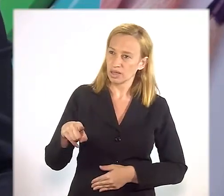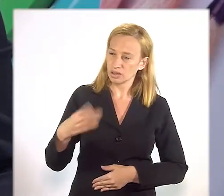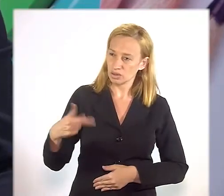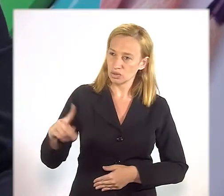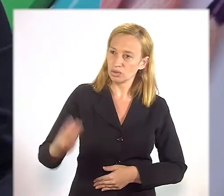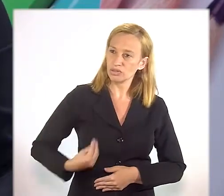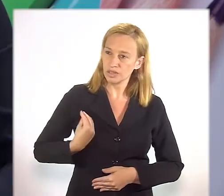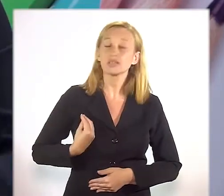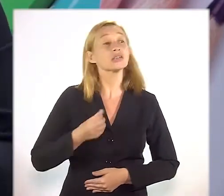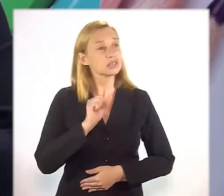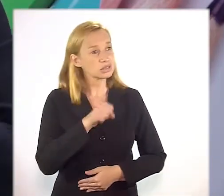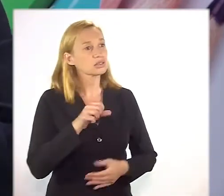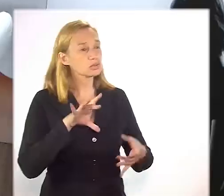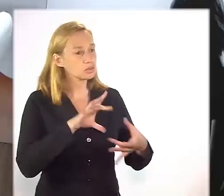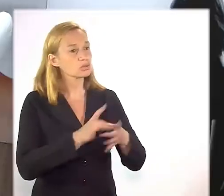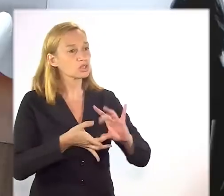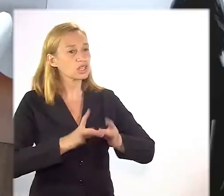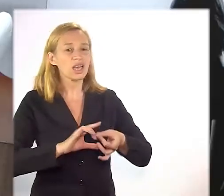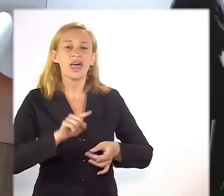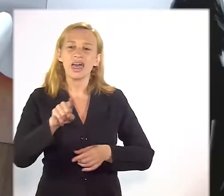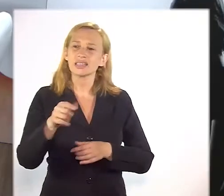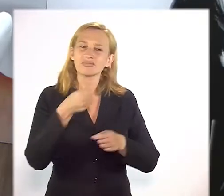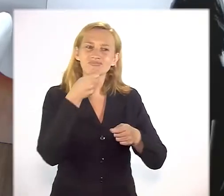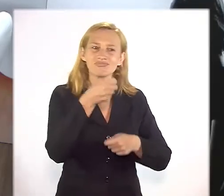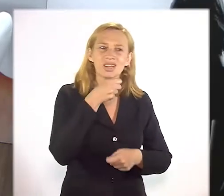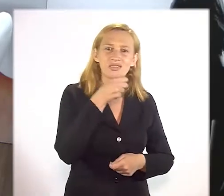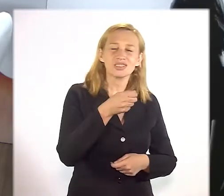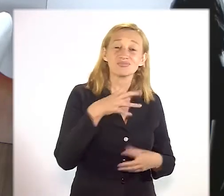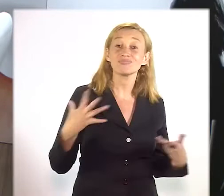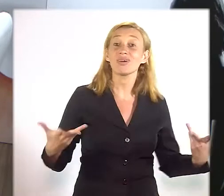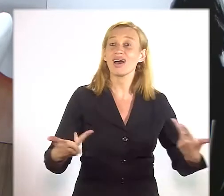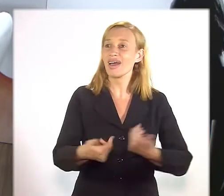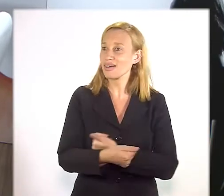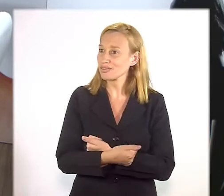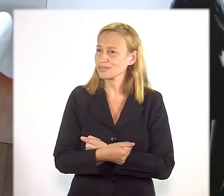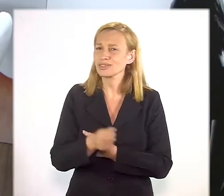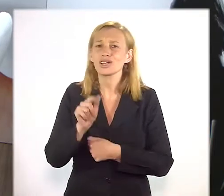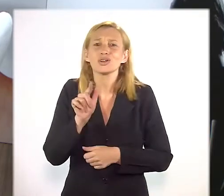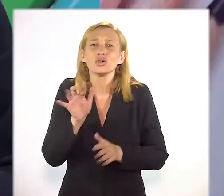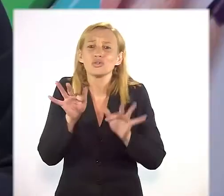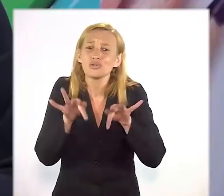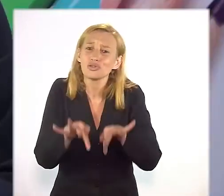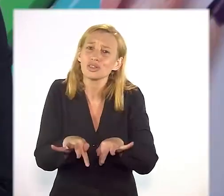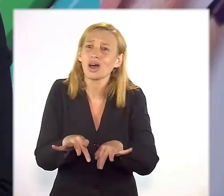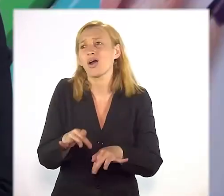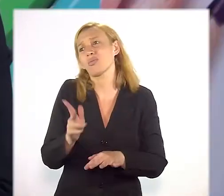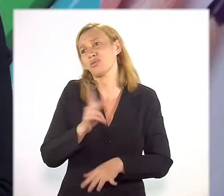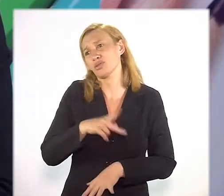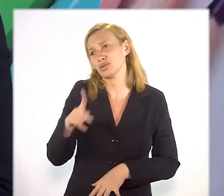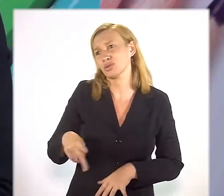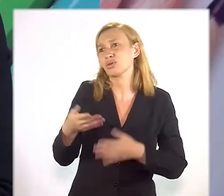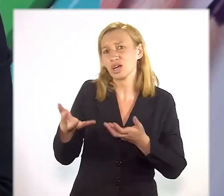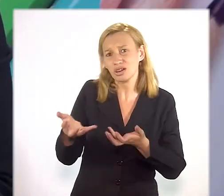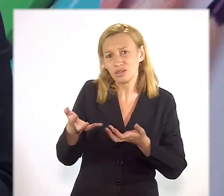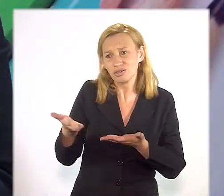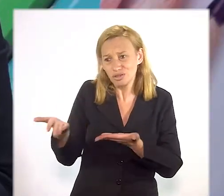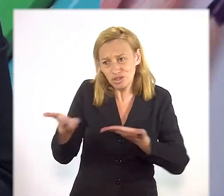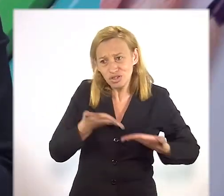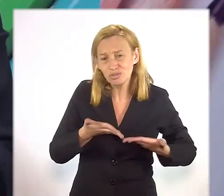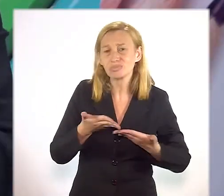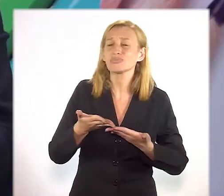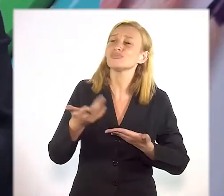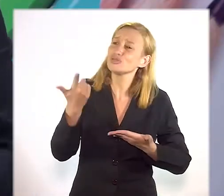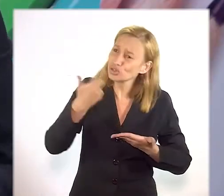não é isso? No contexto de uma assim, comunidade. Essa entrevista está sendo maravilhosa, a gente está no finalzinho, professor, eu quero